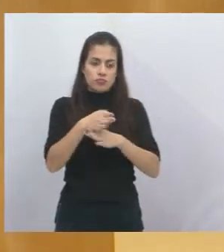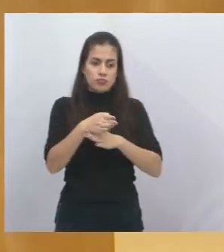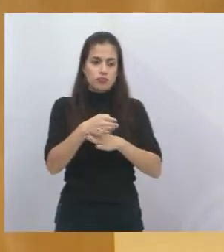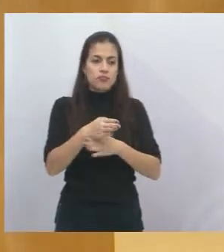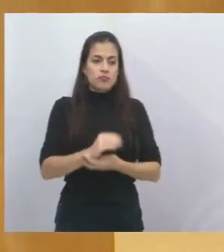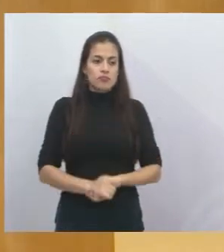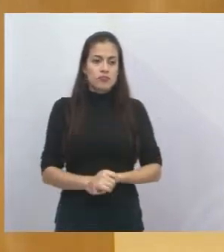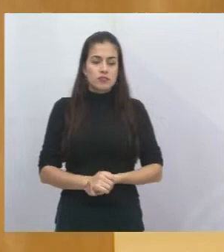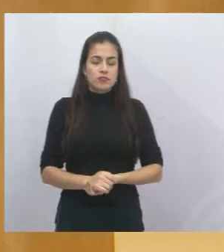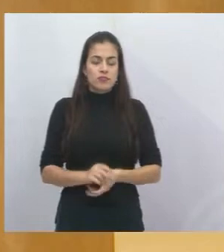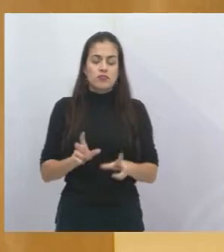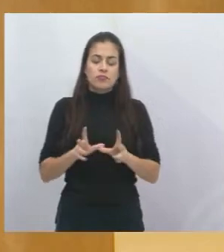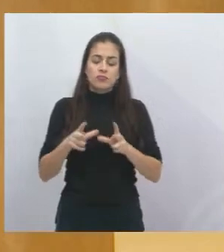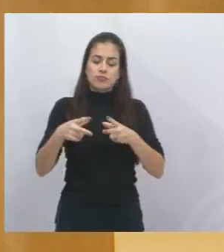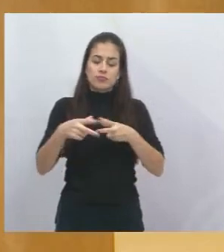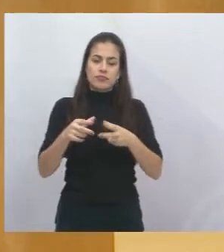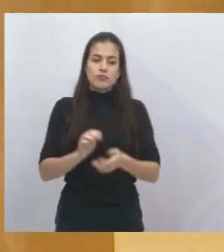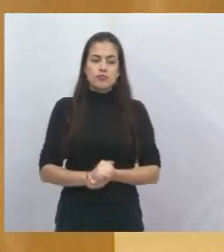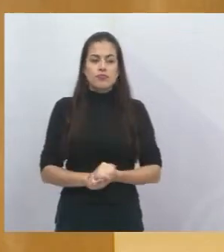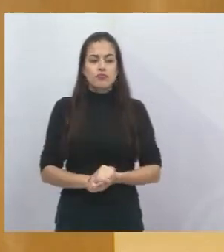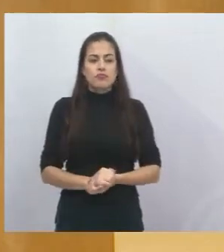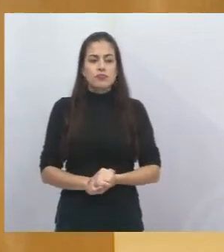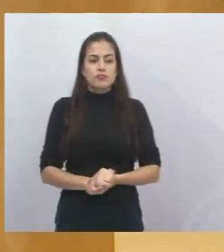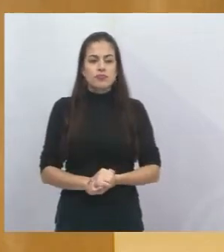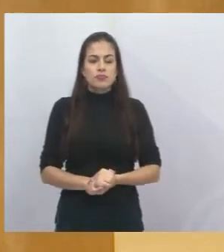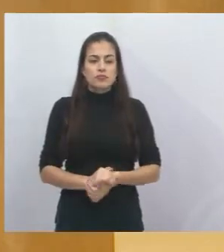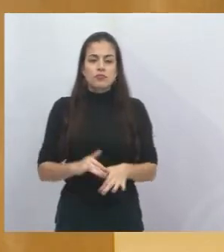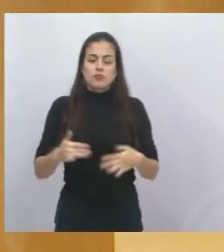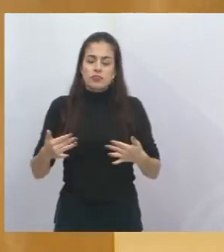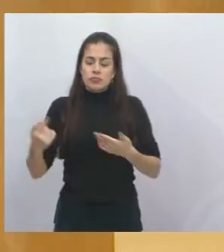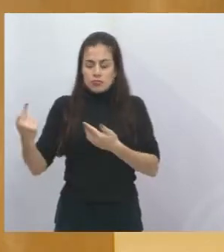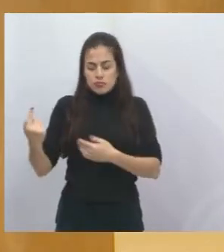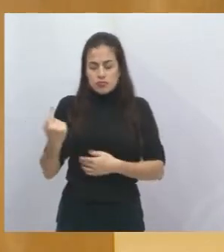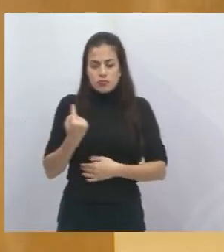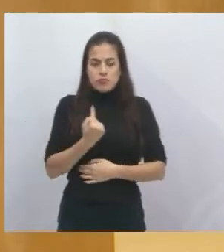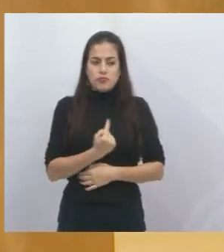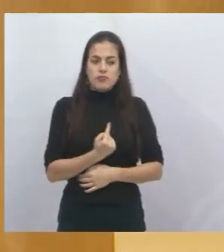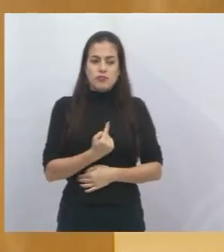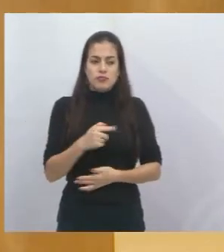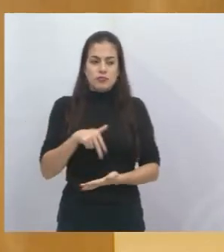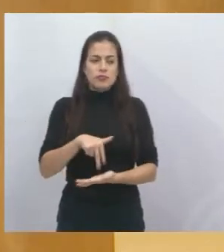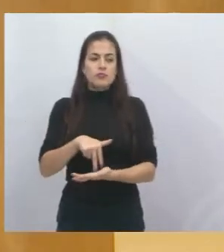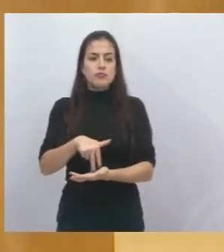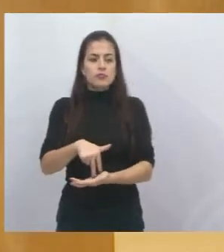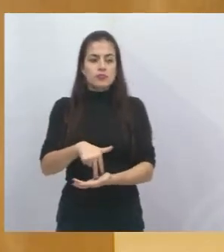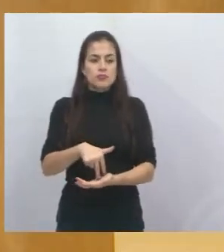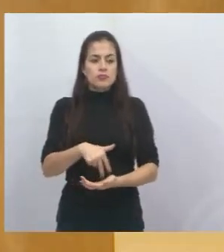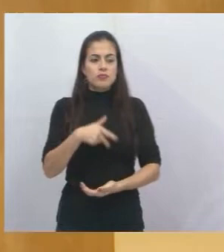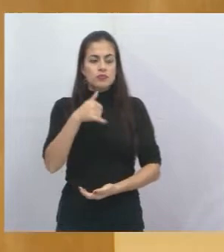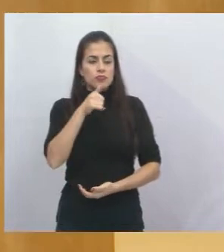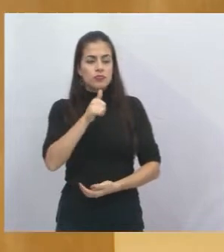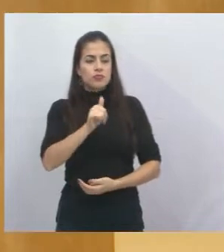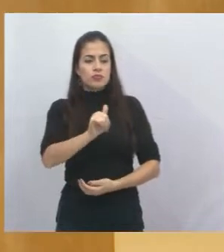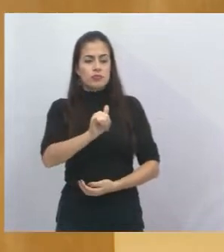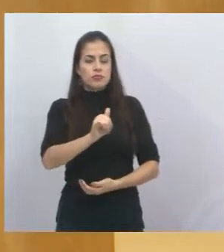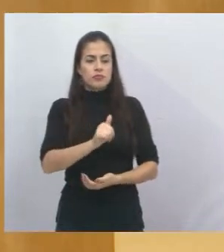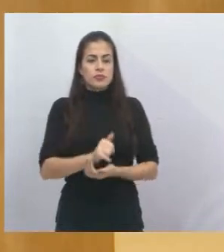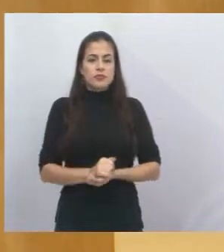aprovado nessa casa. Então eu venho aqui hoje, na tribuna, dizer para vocês que